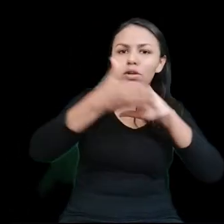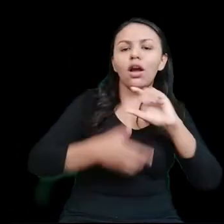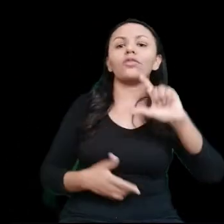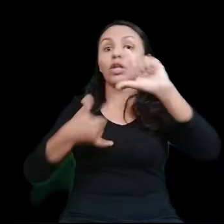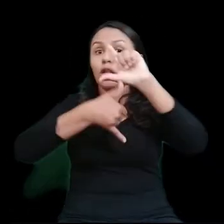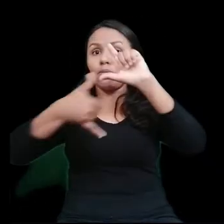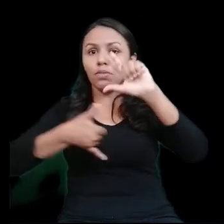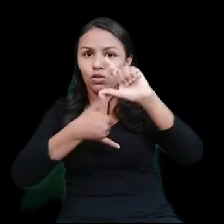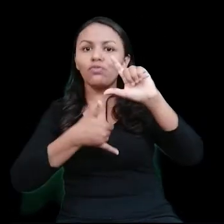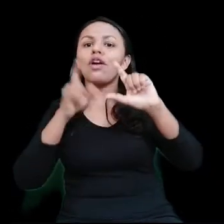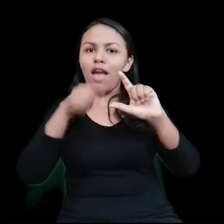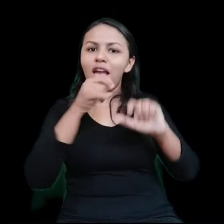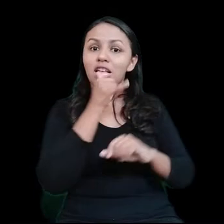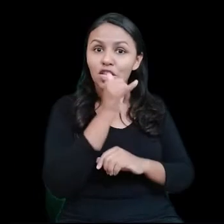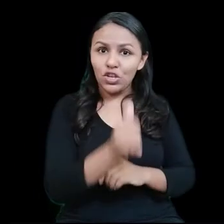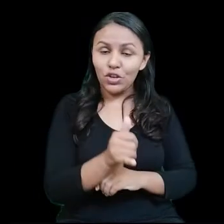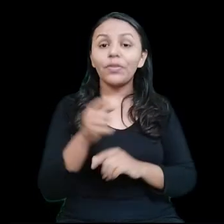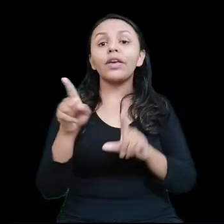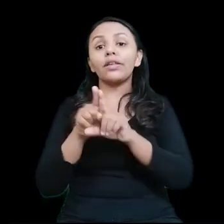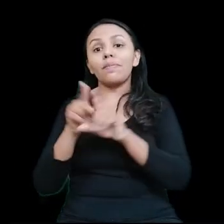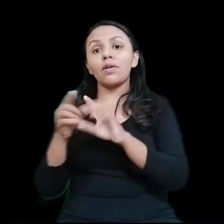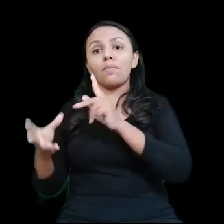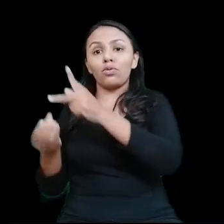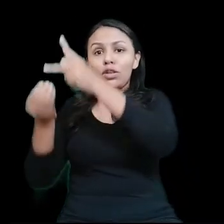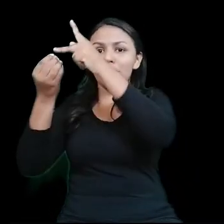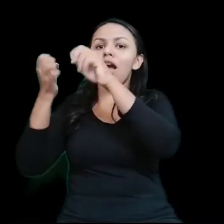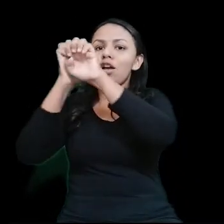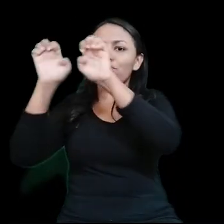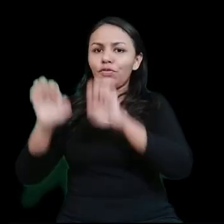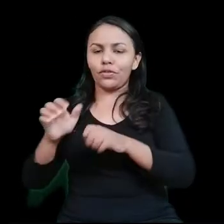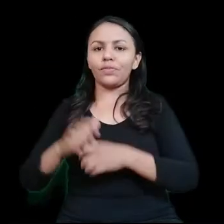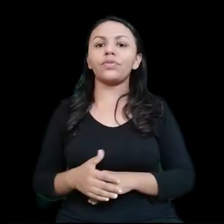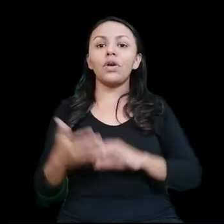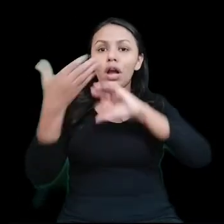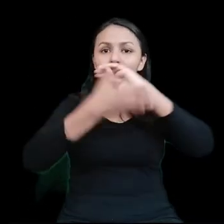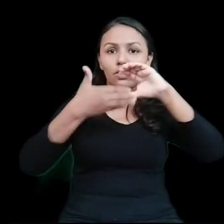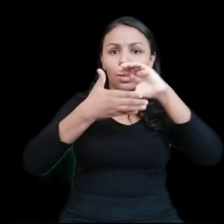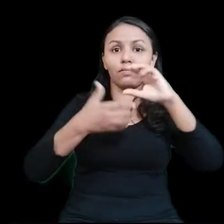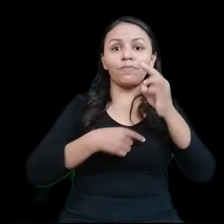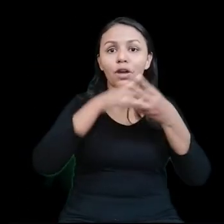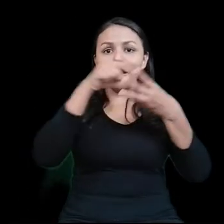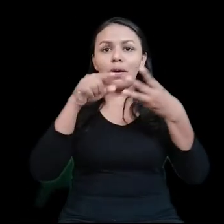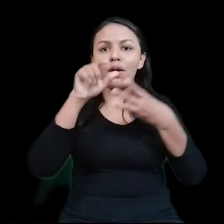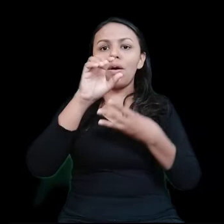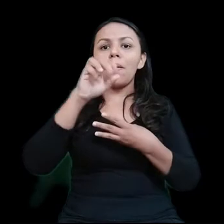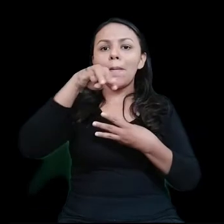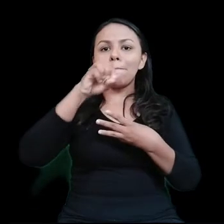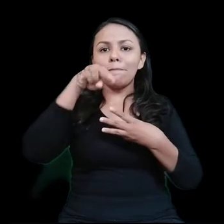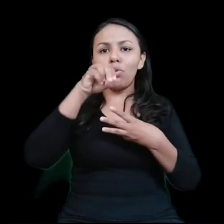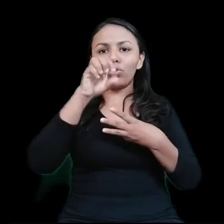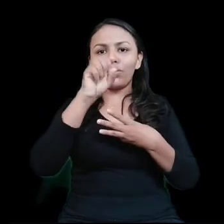estrutural. Os carboidratos, eles são divididos na sua estrutura em monossacarídeos,